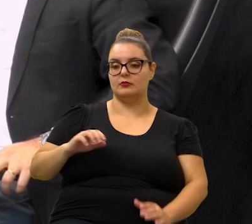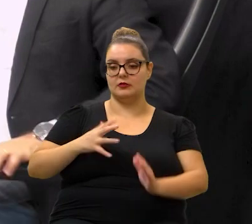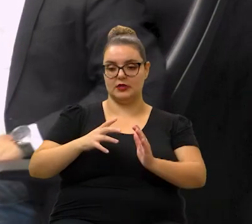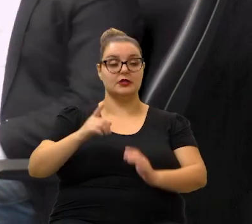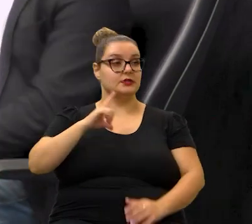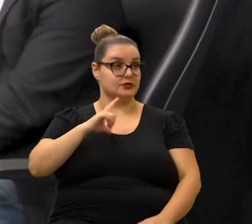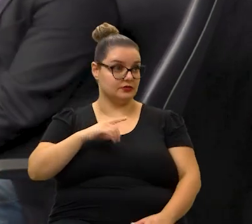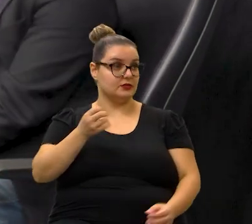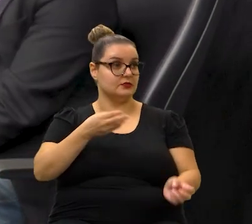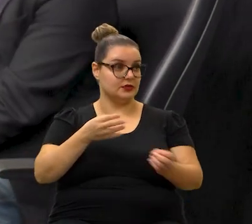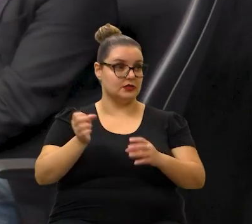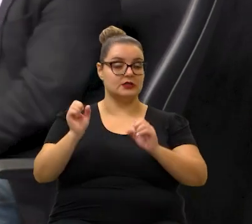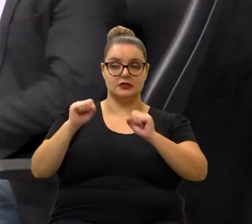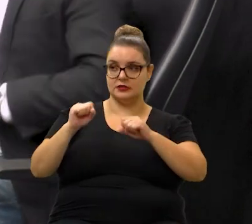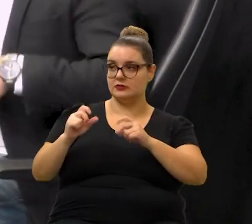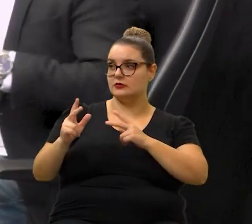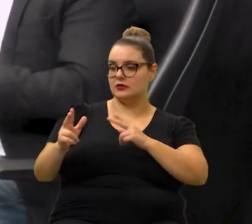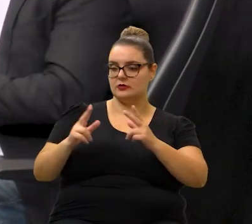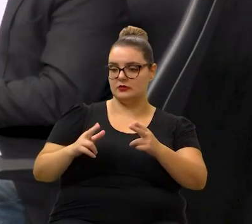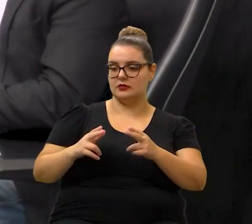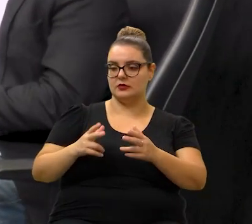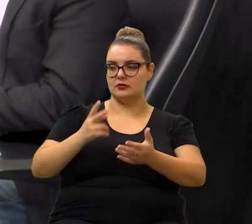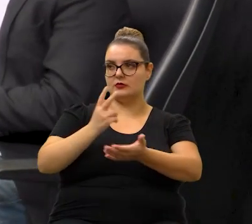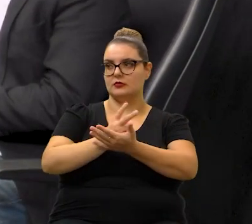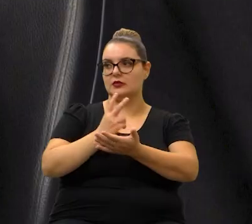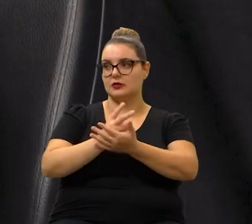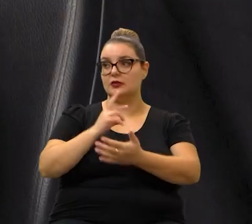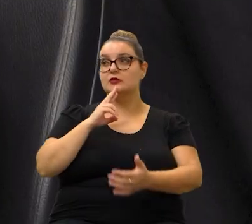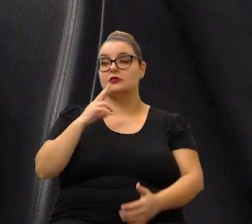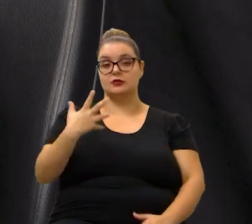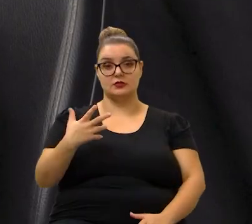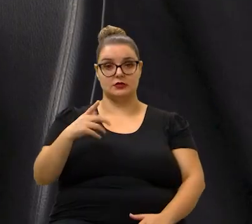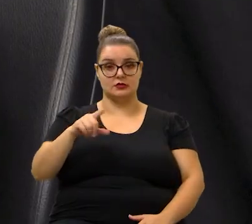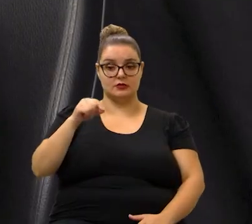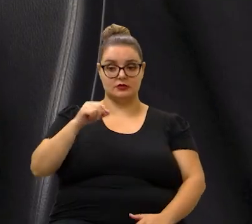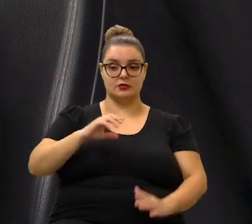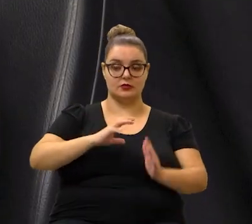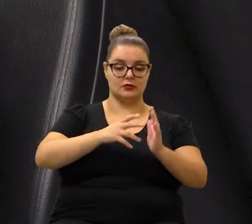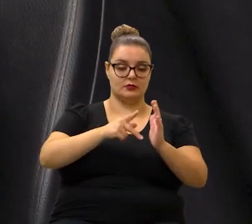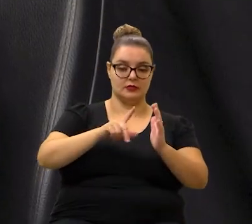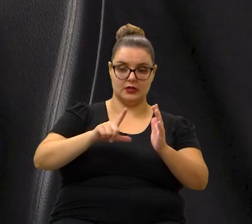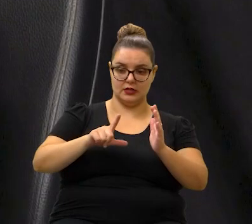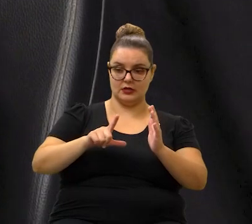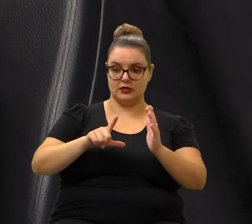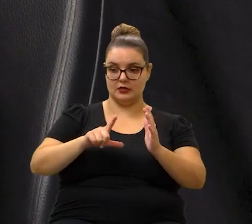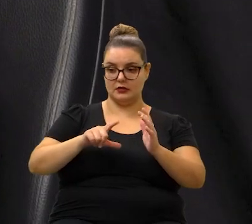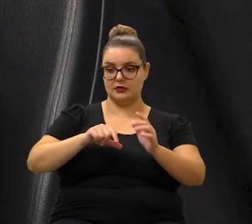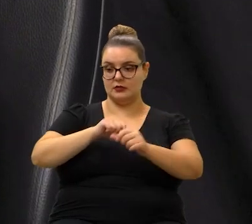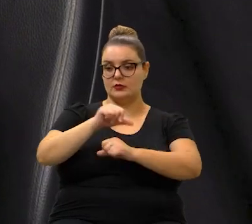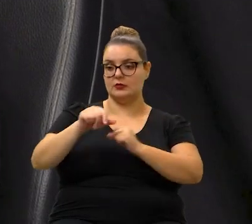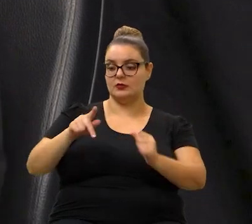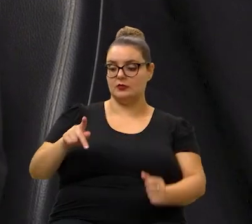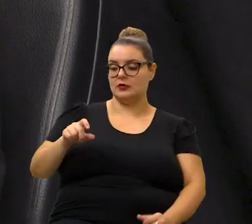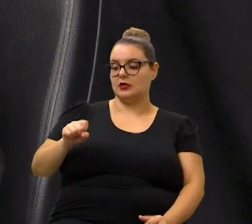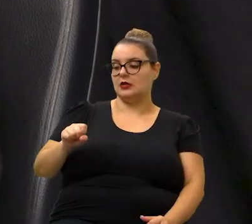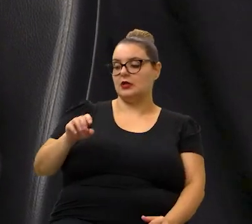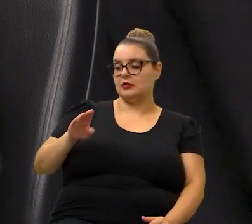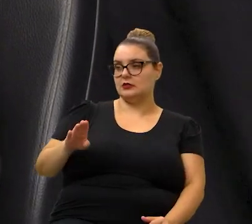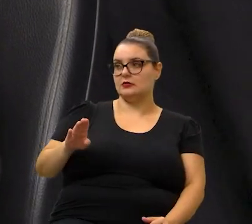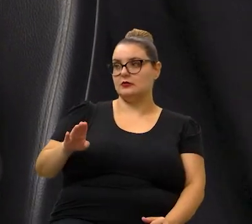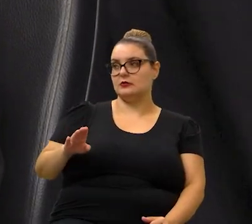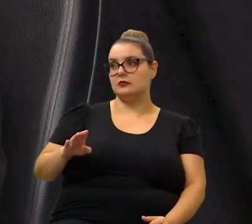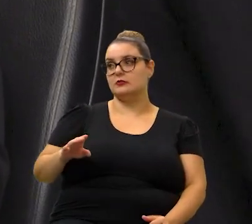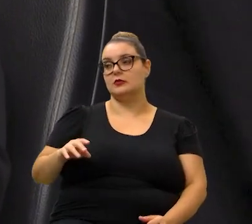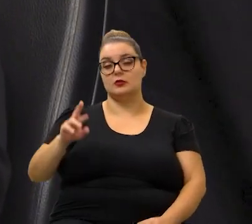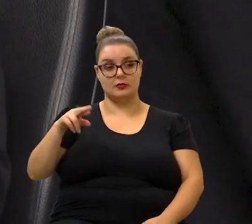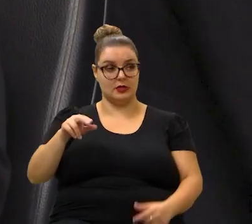tivemos há pouco tempo e eu mantive no mesmo partido então eu resolvi mudar do pl para o PSB por uma por uma questão